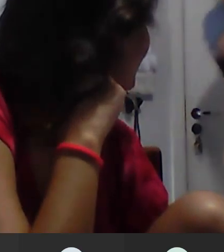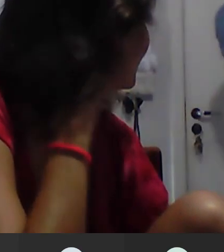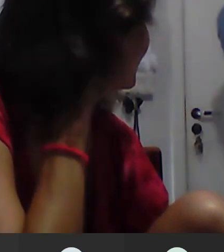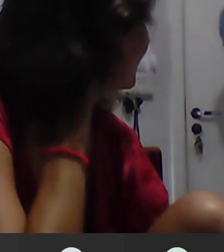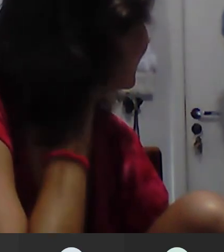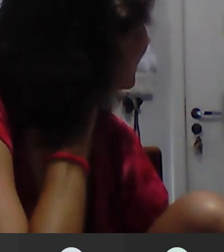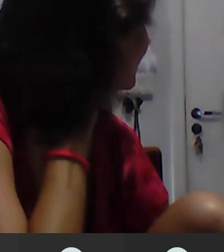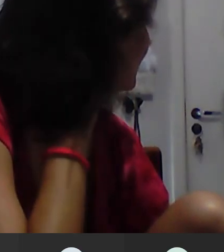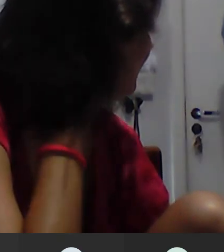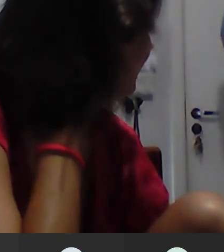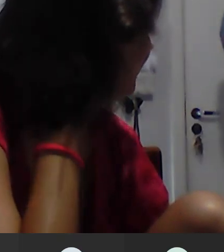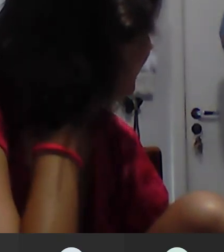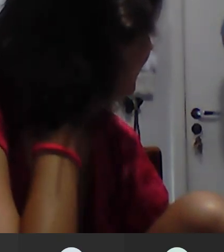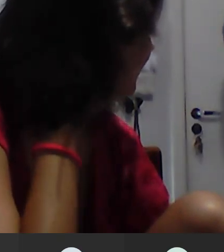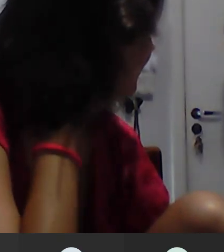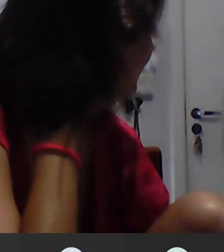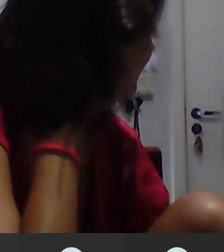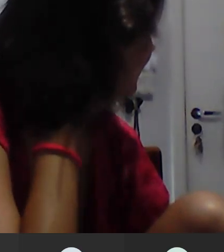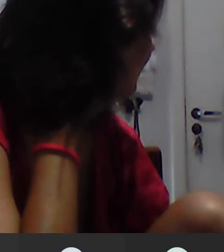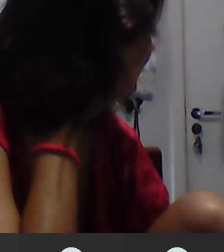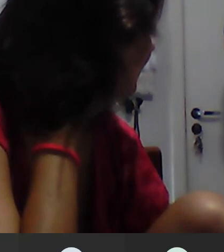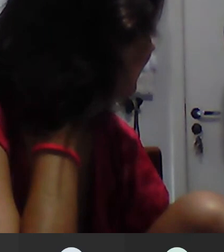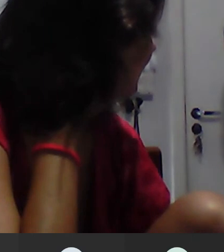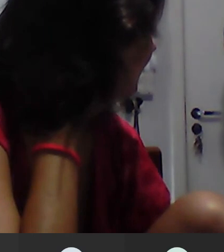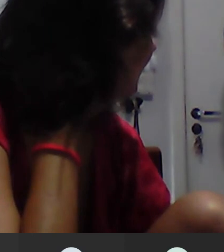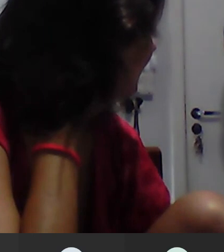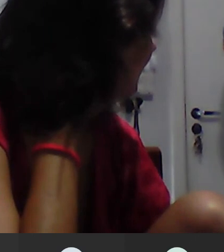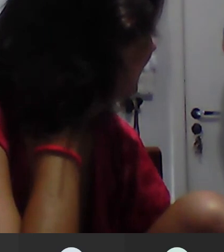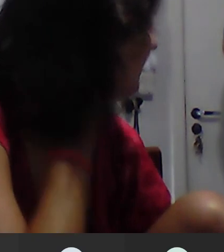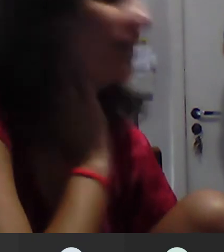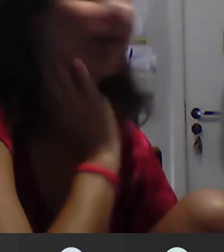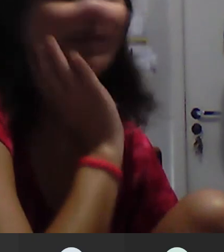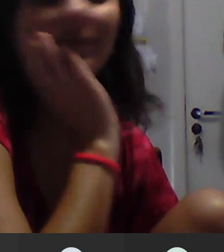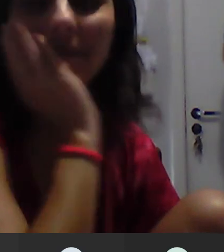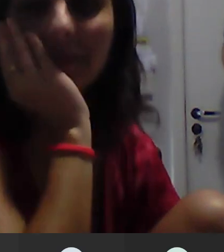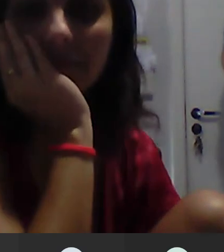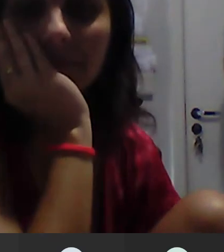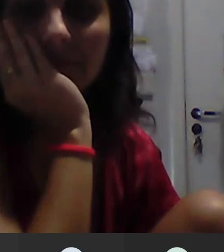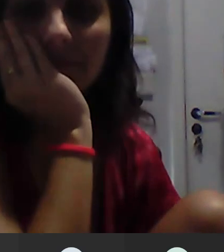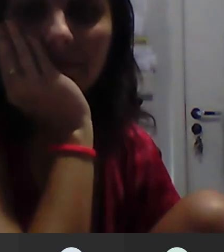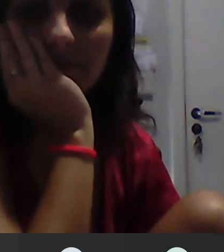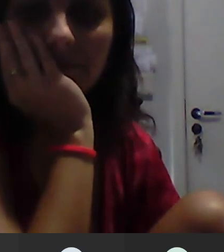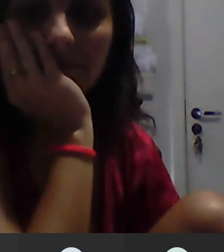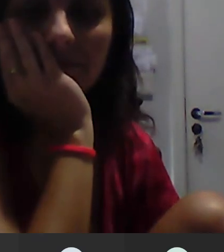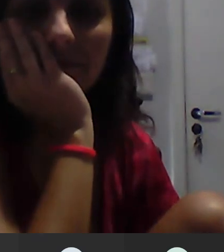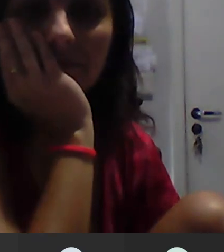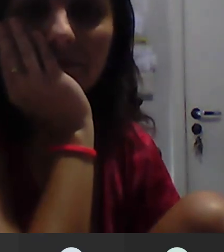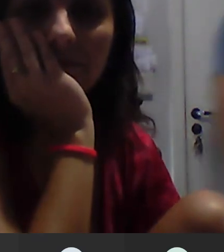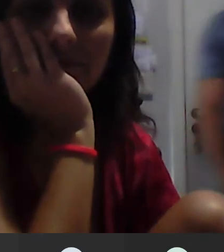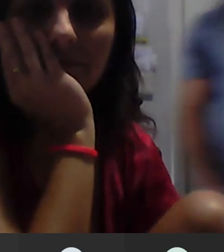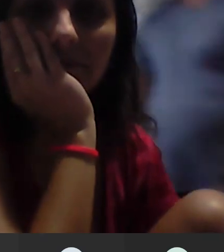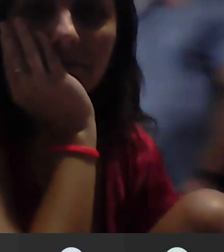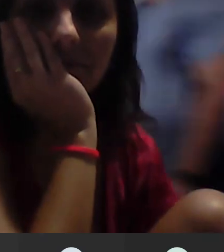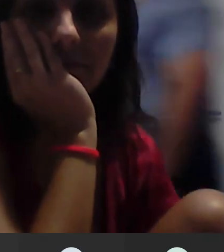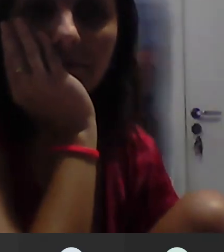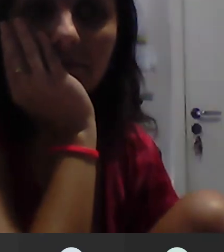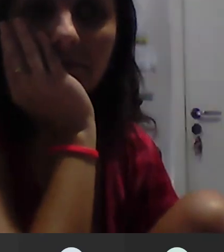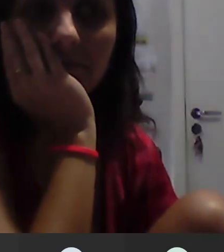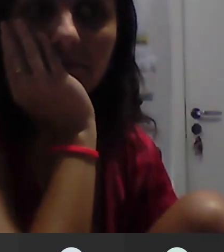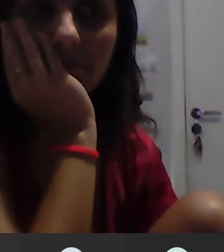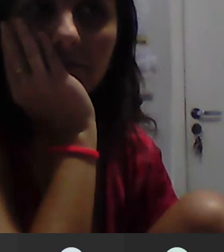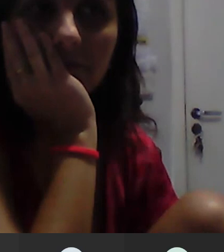pela homogeneização de um óleo vegetal. Então, o que a gente deve ter em mente é que